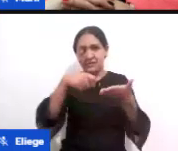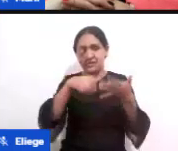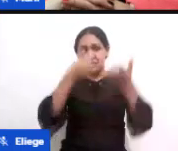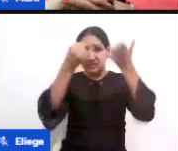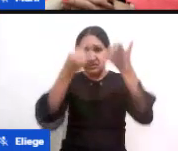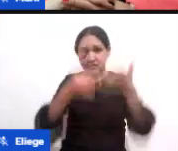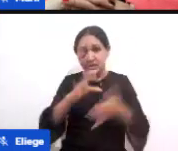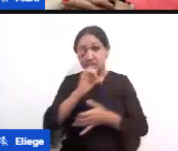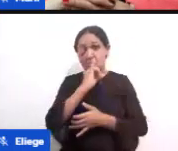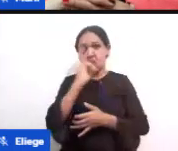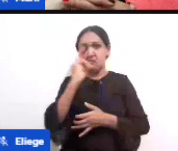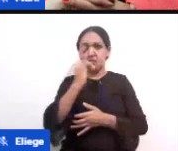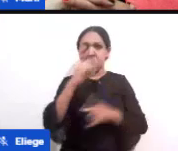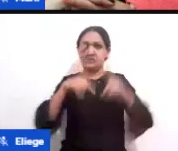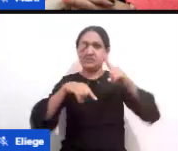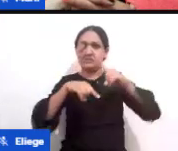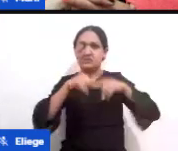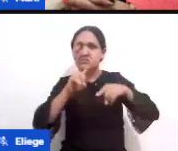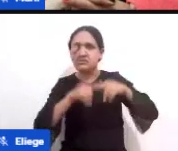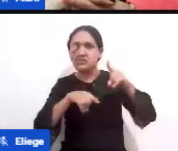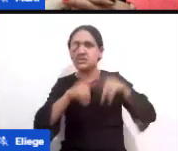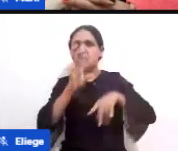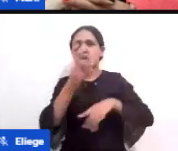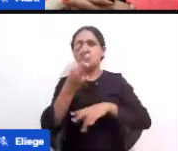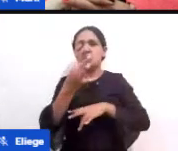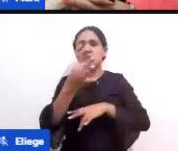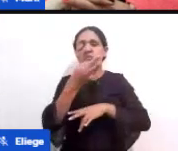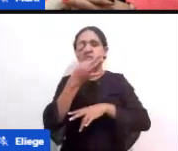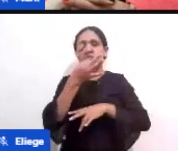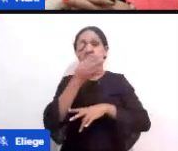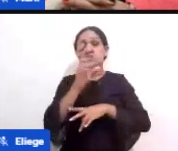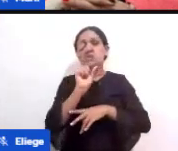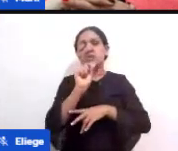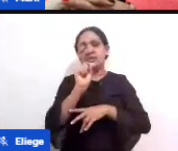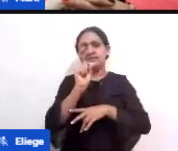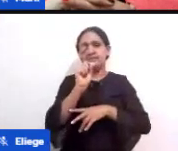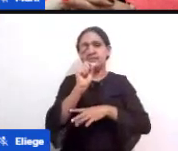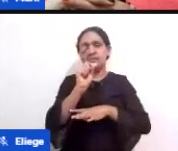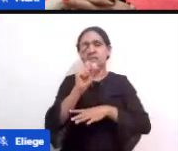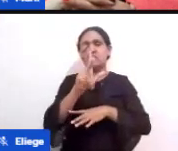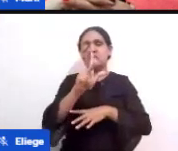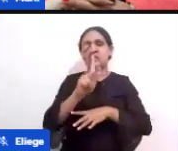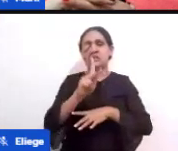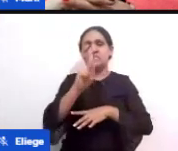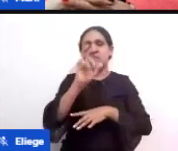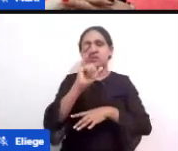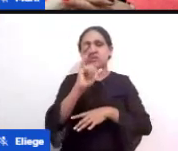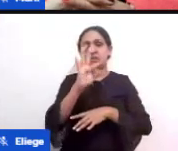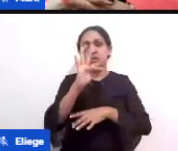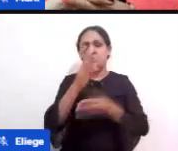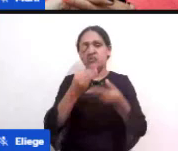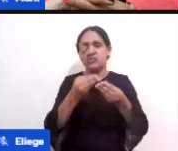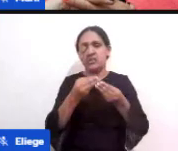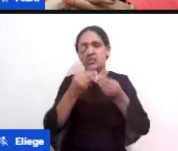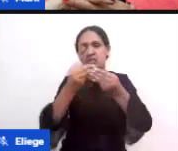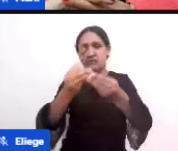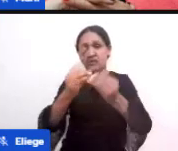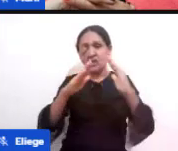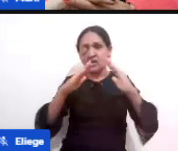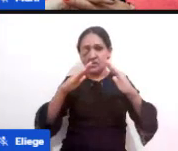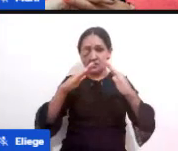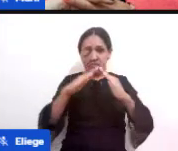nós vamos sugerir um kit para que seja enviado para casa, tanto do aluno que não está